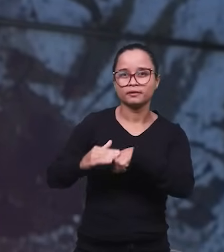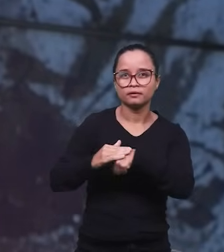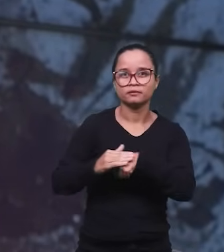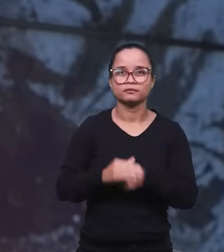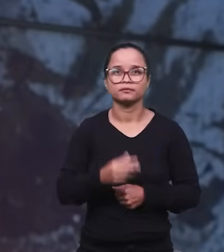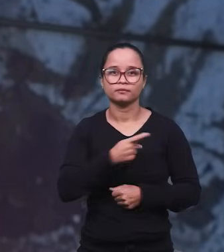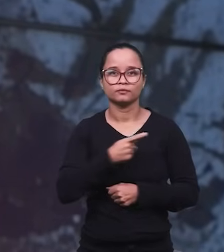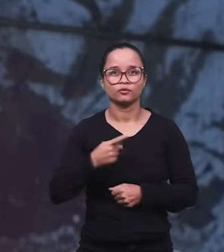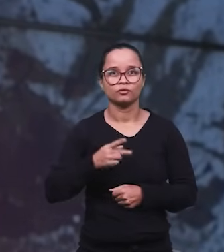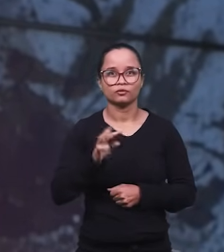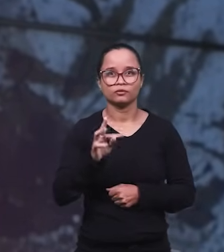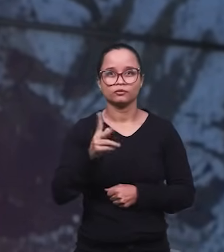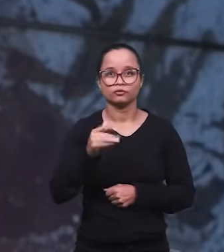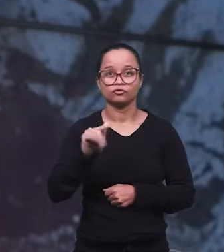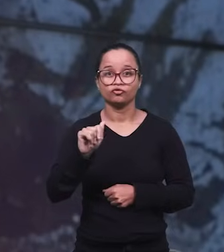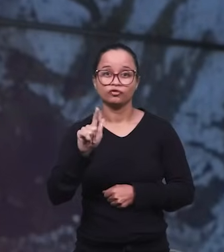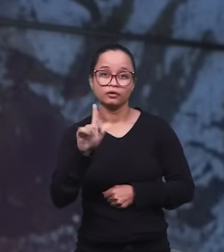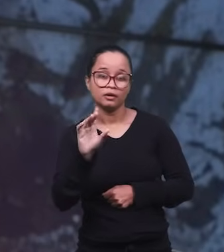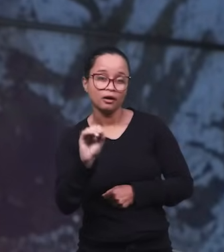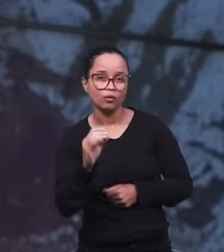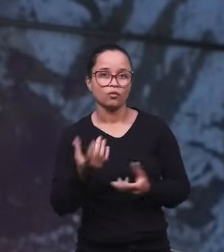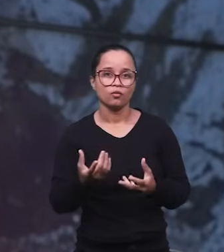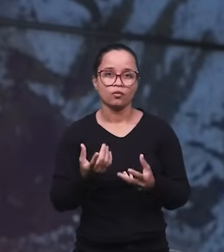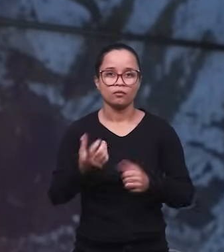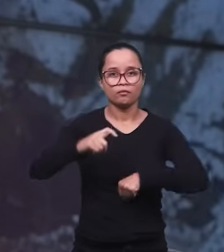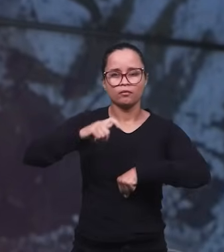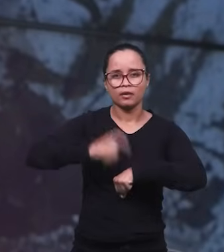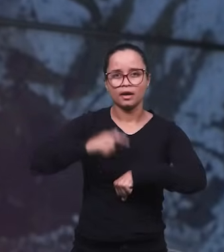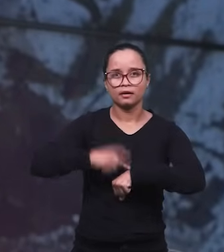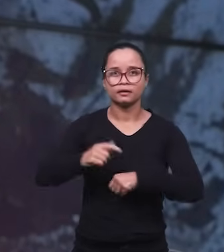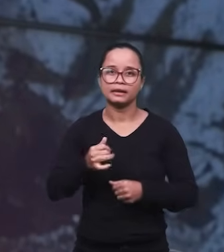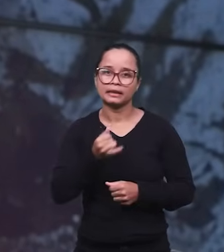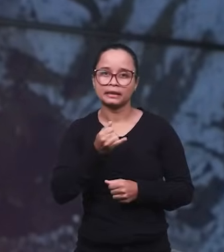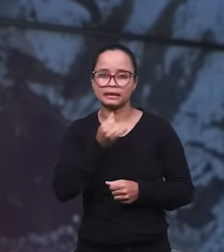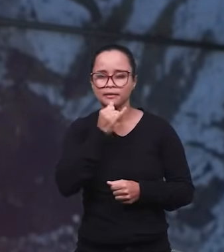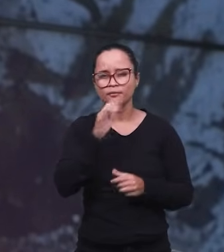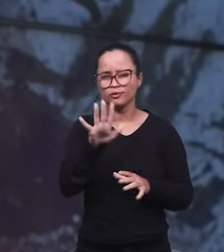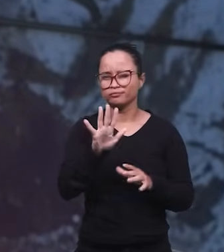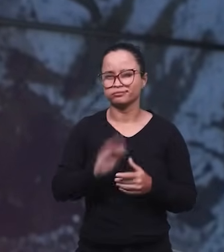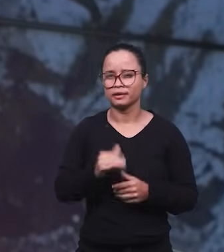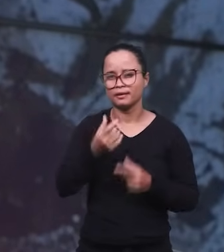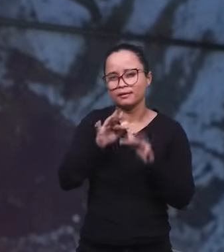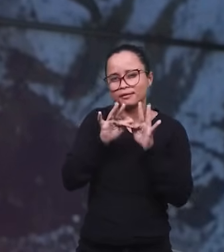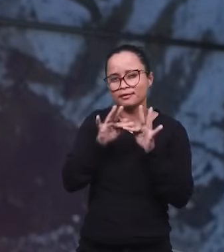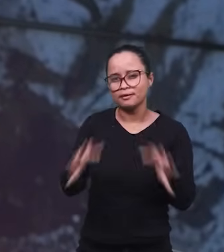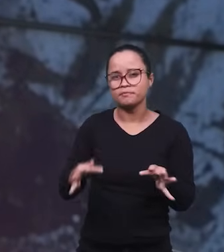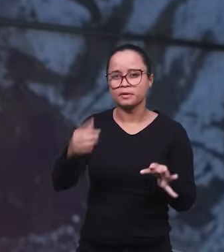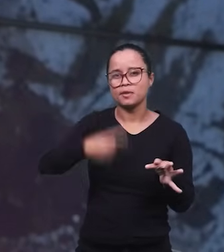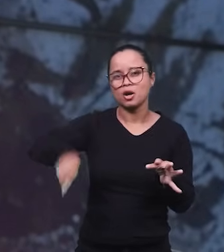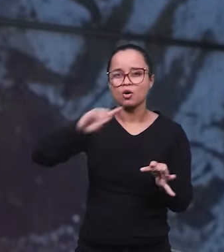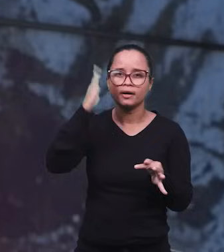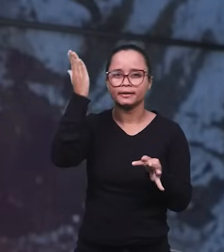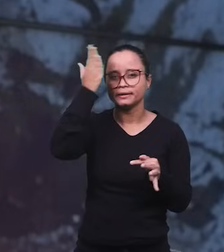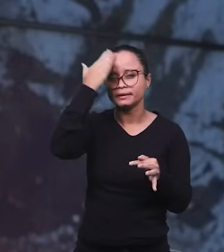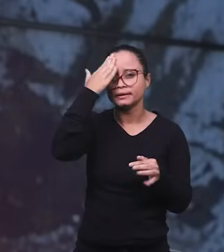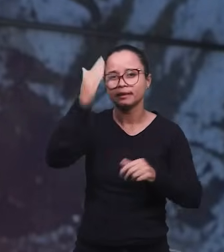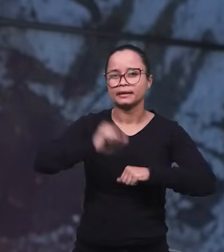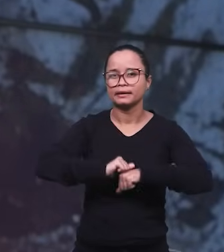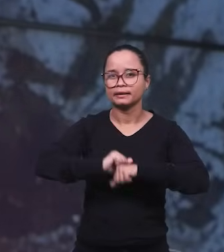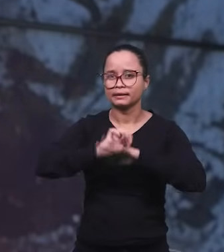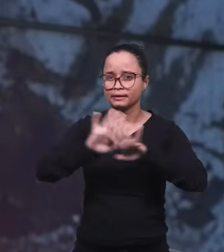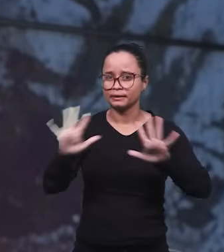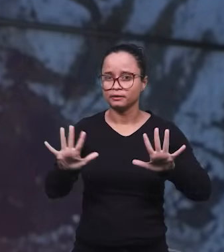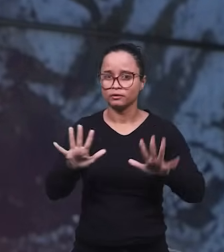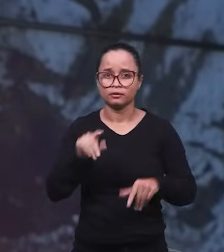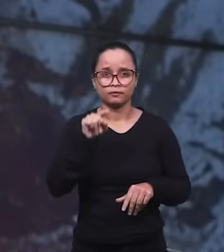aqui, pastor Tiago e eu, que quando, um exemplo simples para que nós podemos entender,